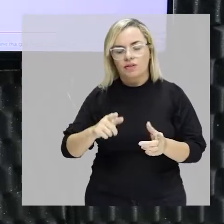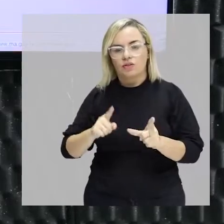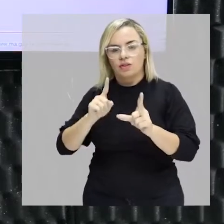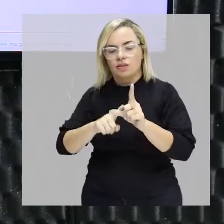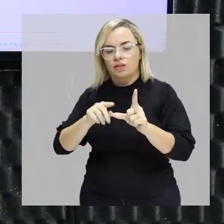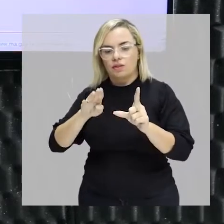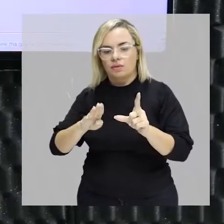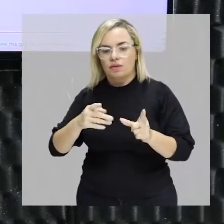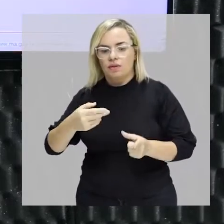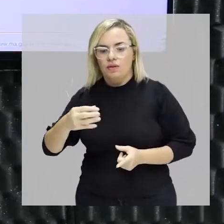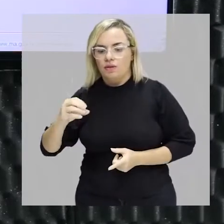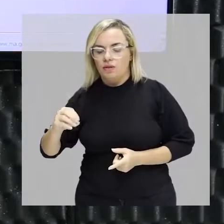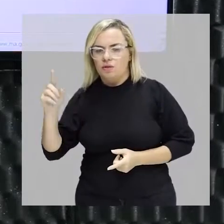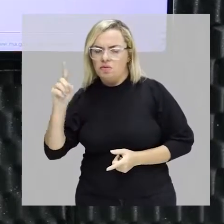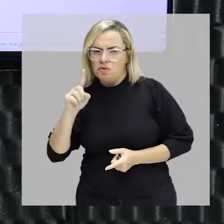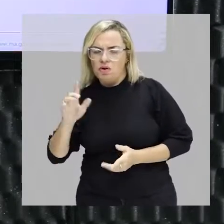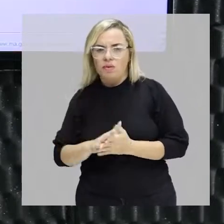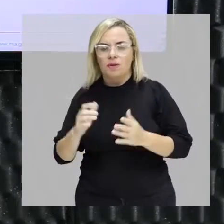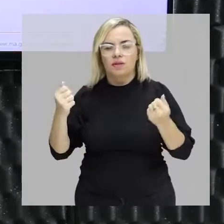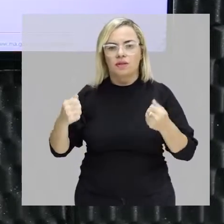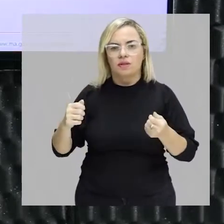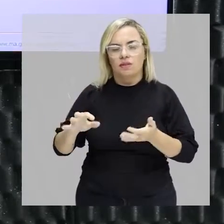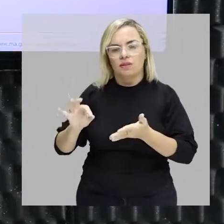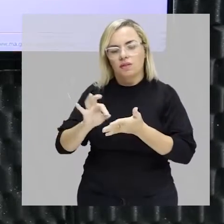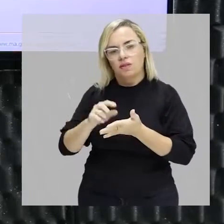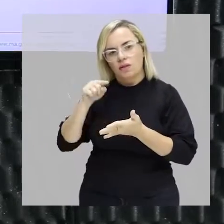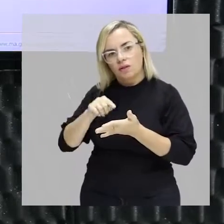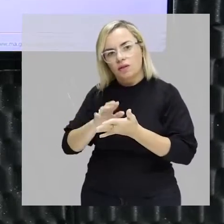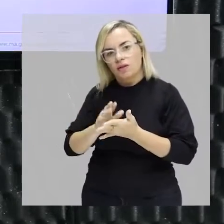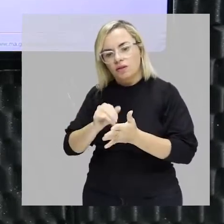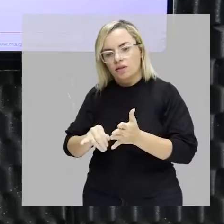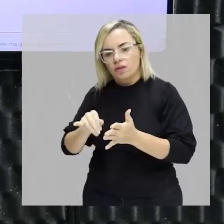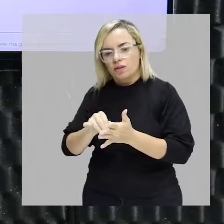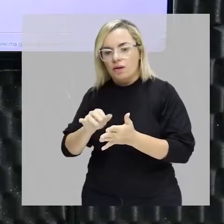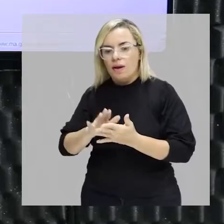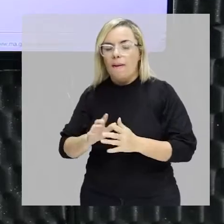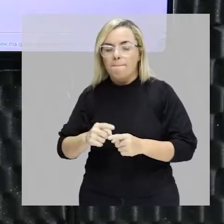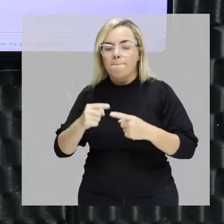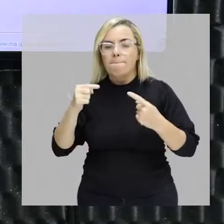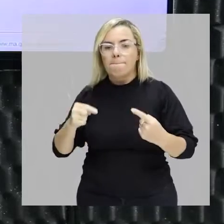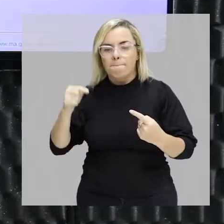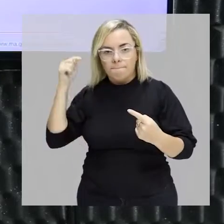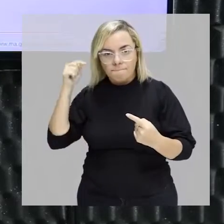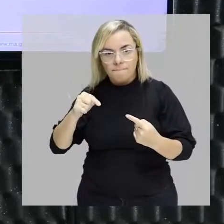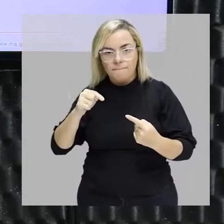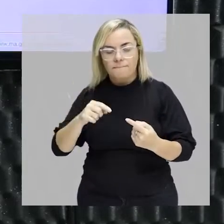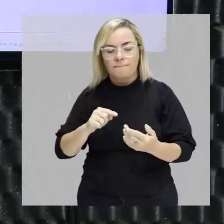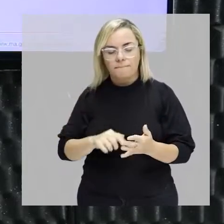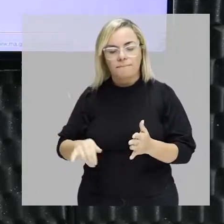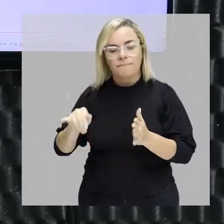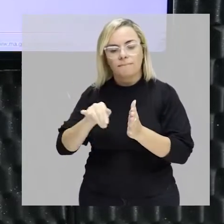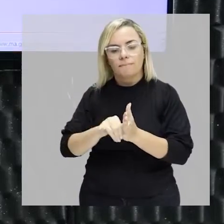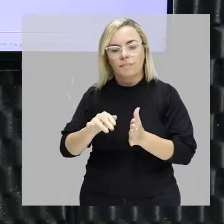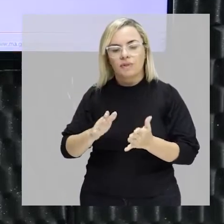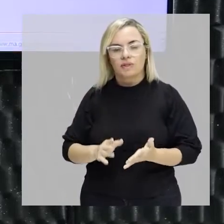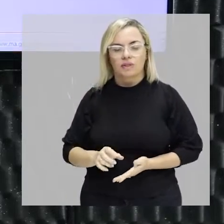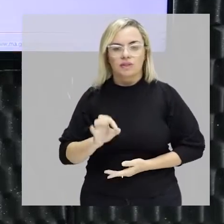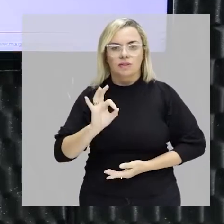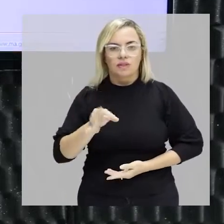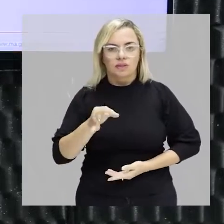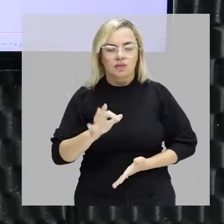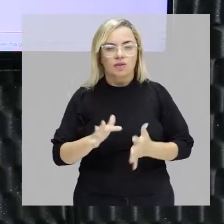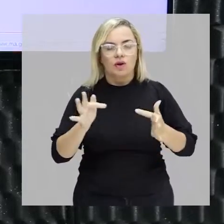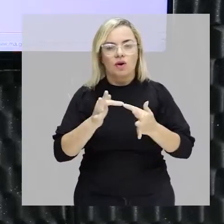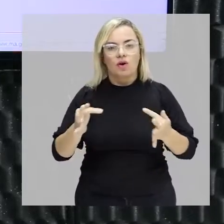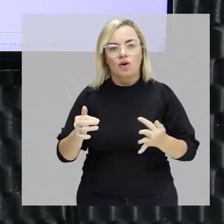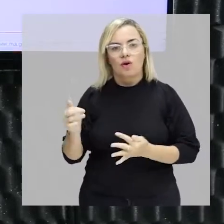aqui. Não significa que ele não exista, tá? Ele está, é tanto que foi identificado, certinho? Bom, quando a gente trabalha com função